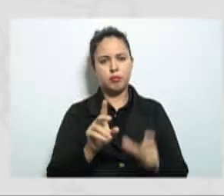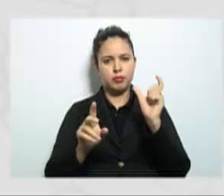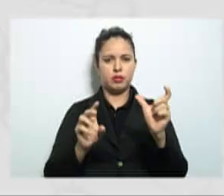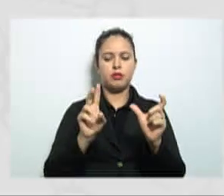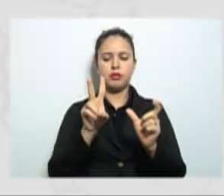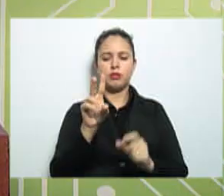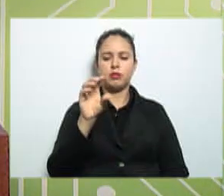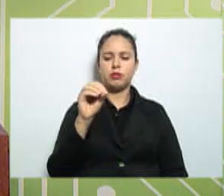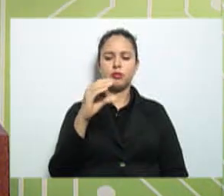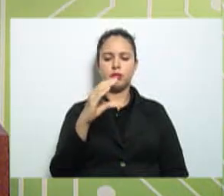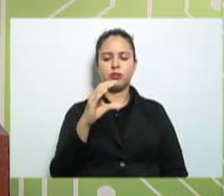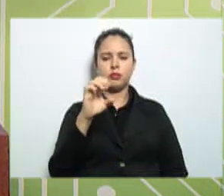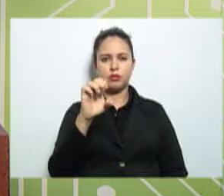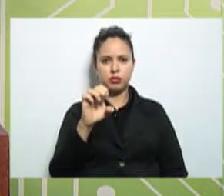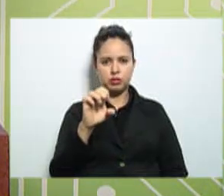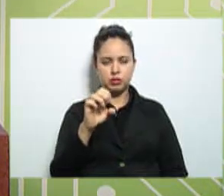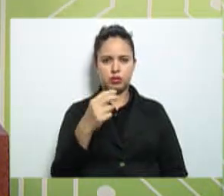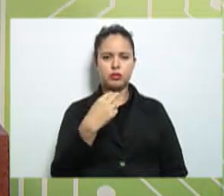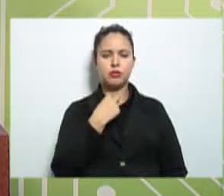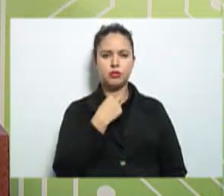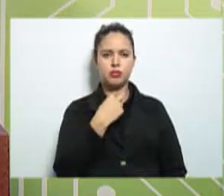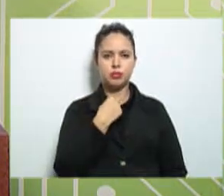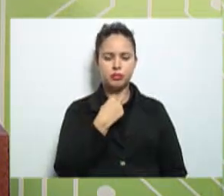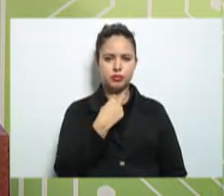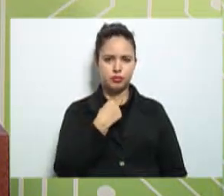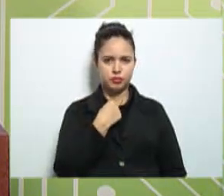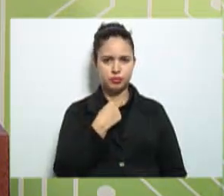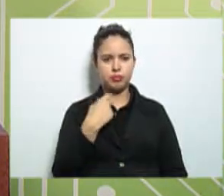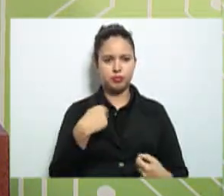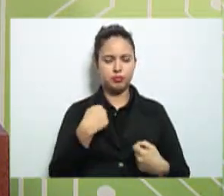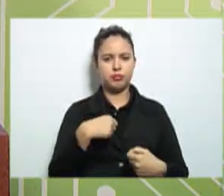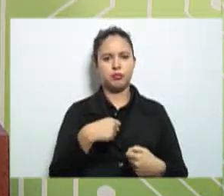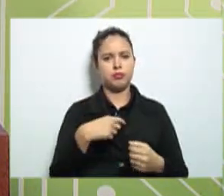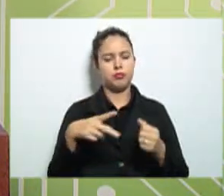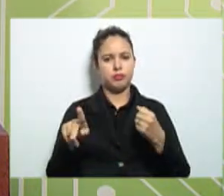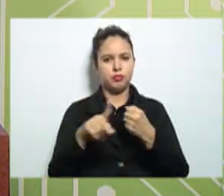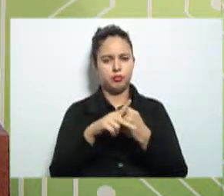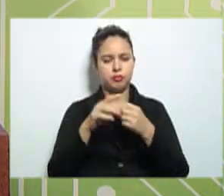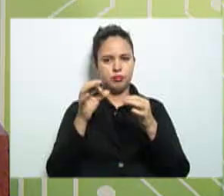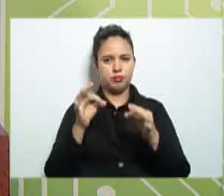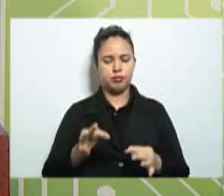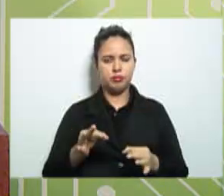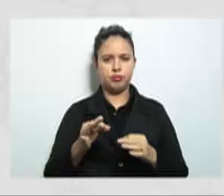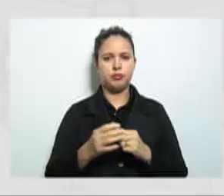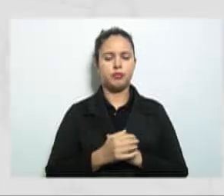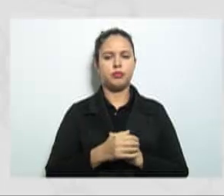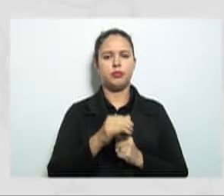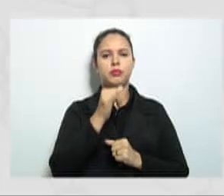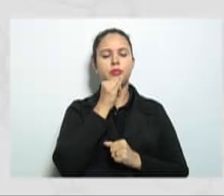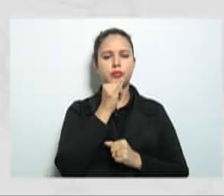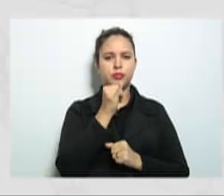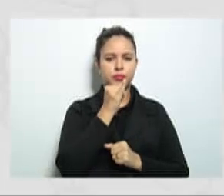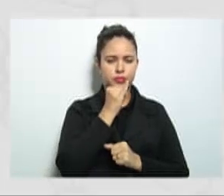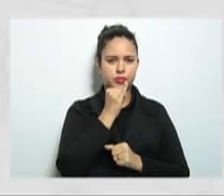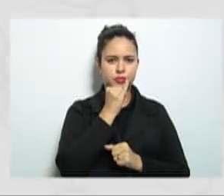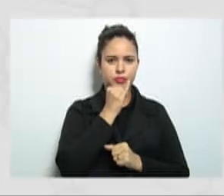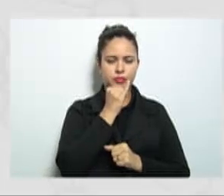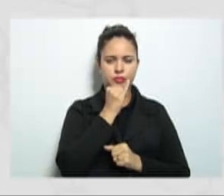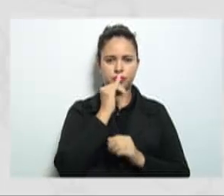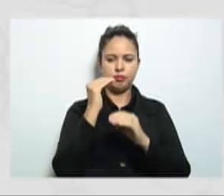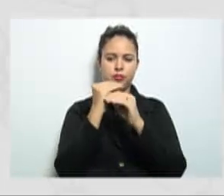regra, tanto para o pronome de tratamento quanto para o vocativo. Por exemplo, para as autoridades do